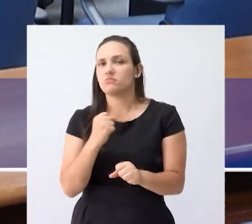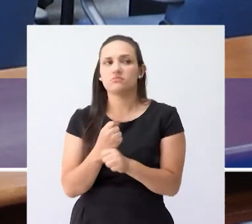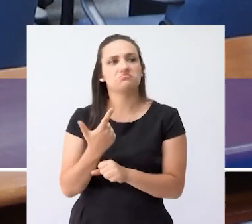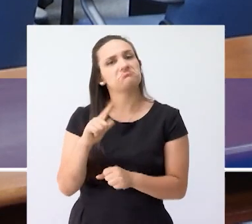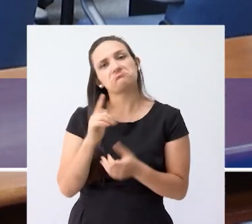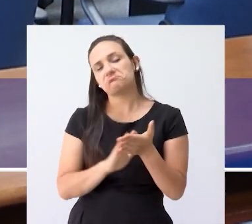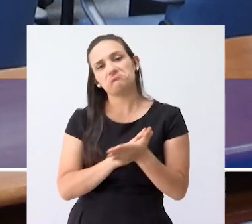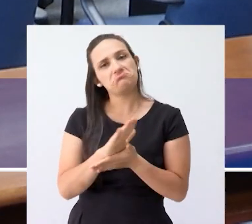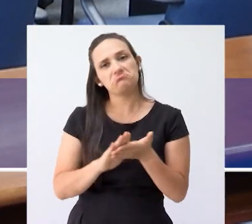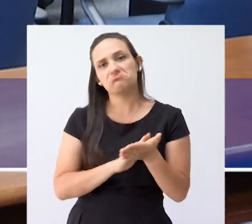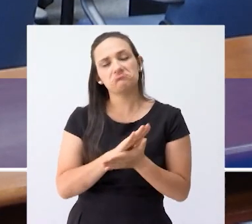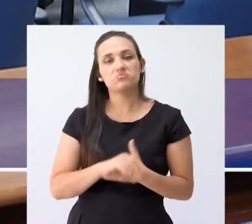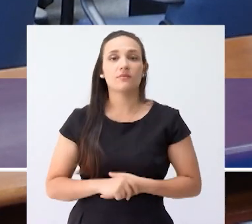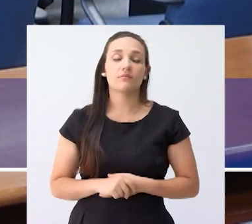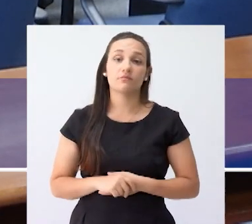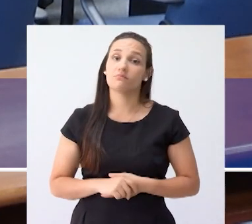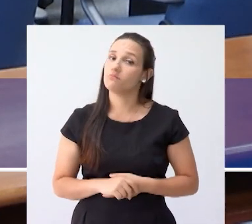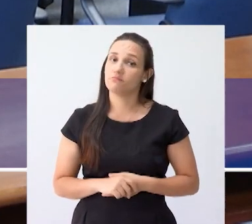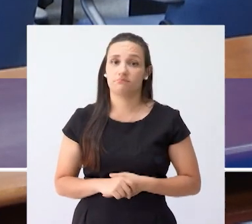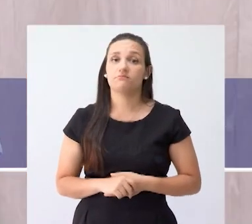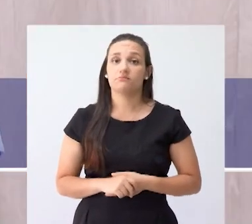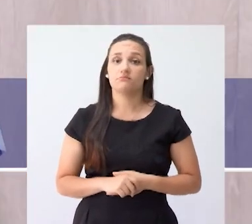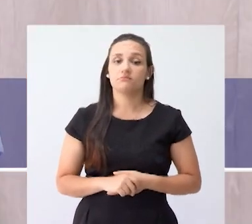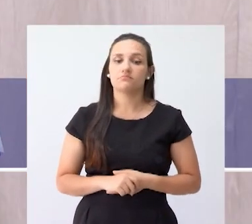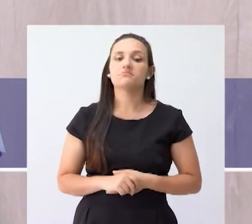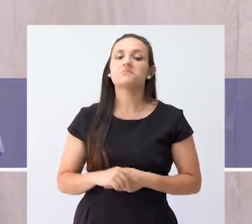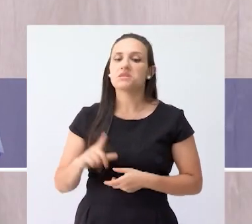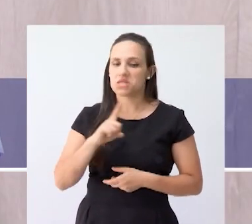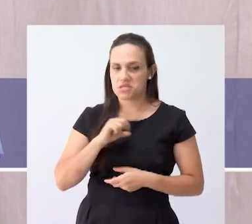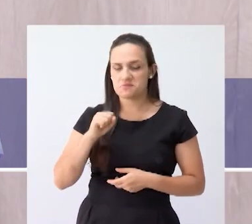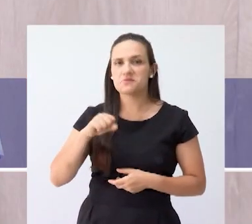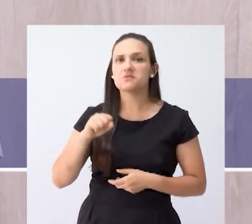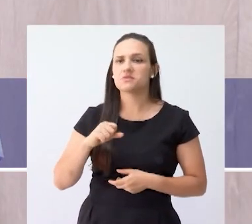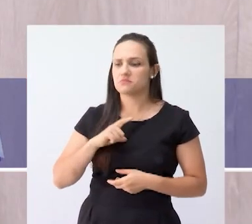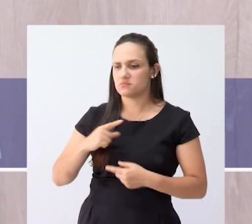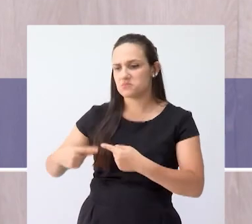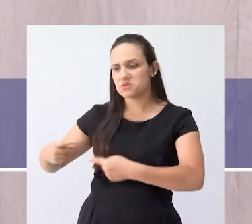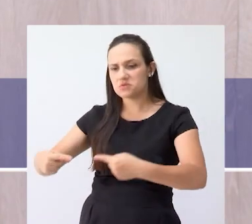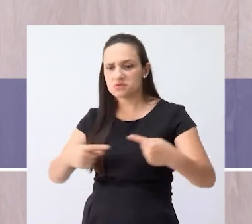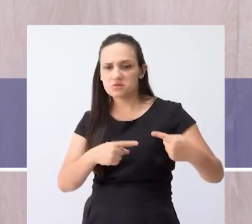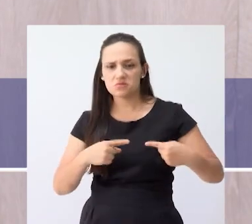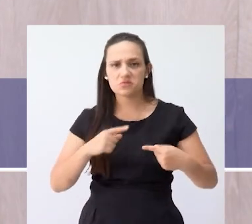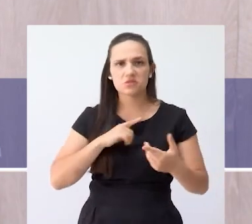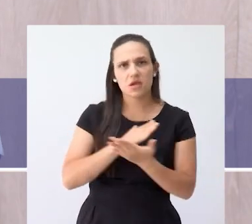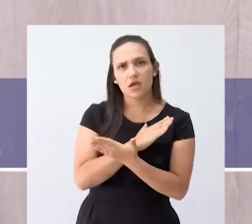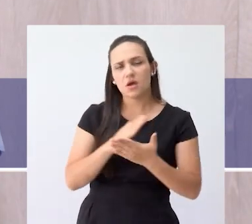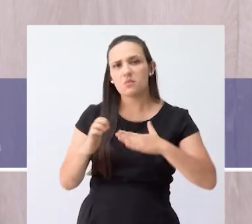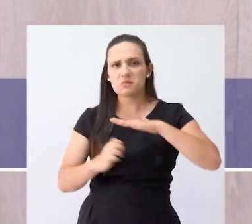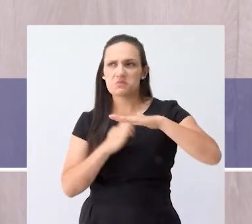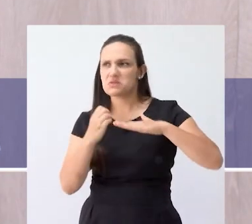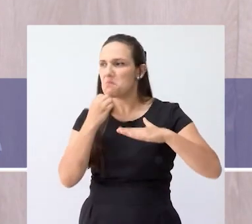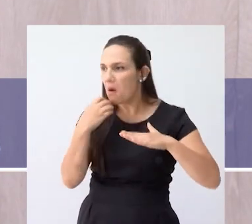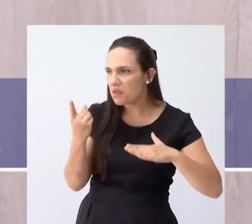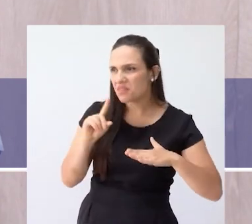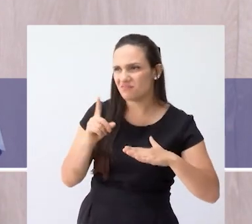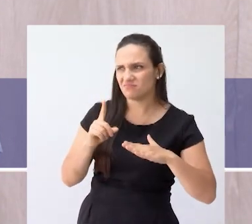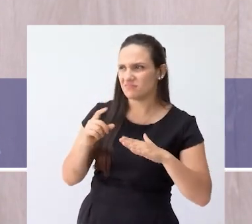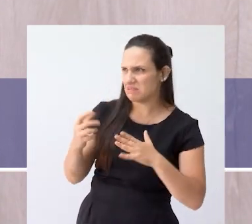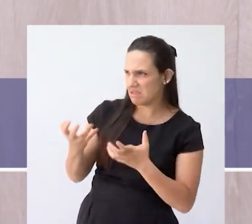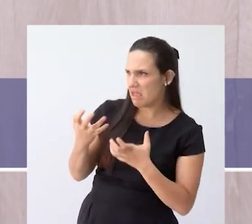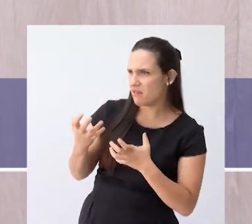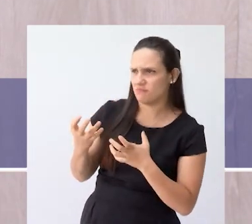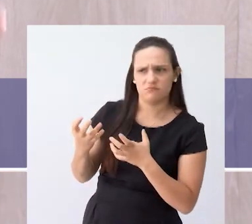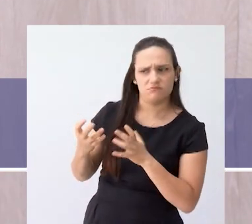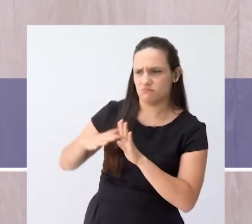nenhuma obra que foi licitada aqui nessa casa. Ao contrário, foi discussões com empresas não boas de